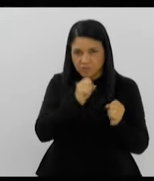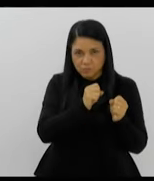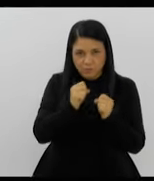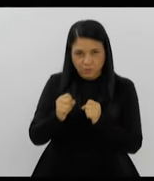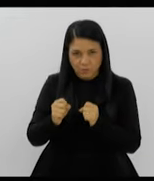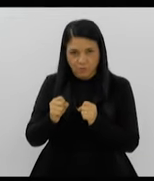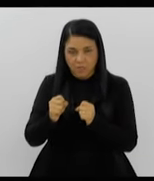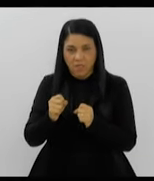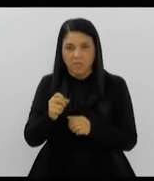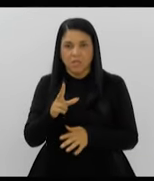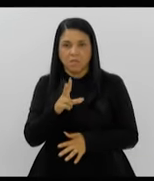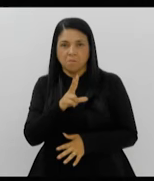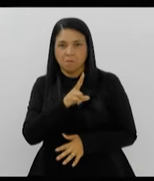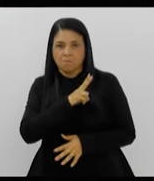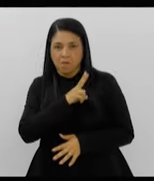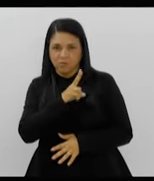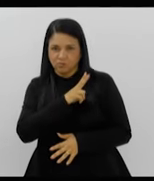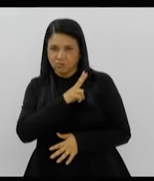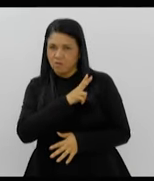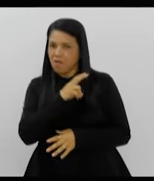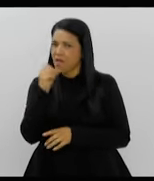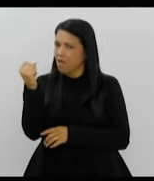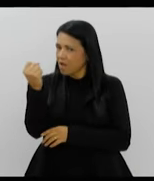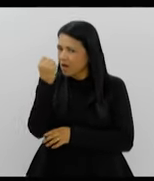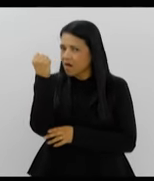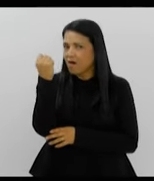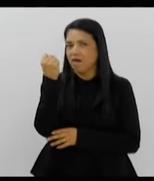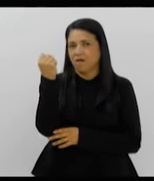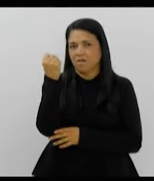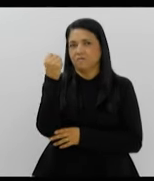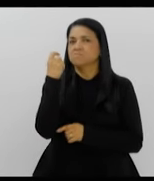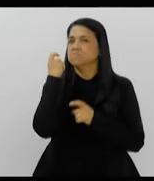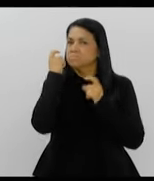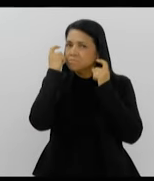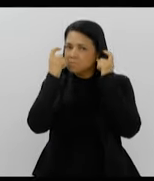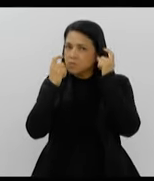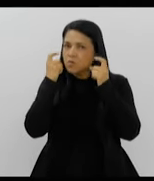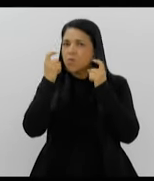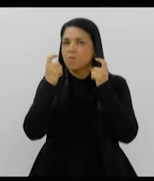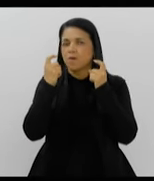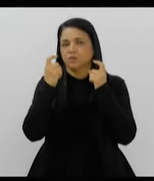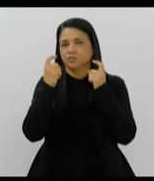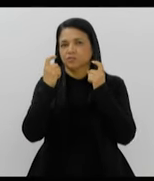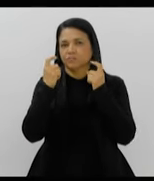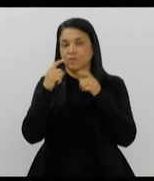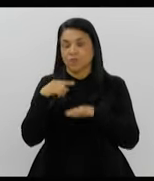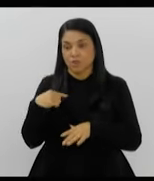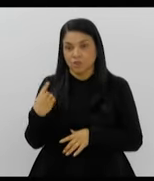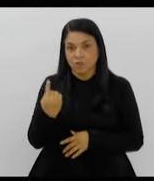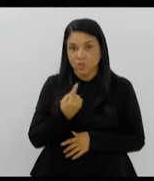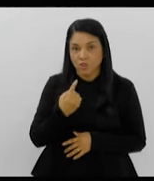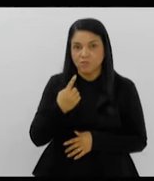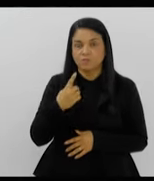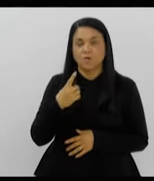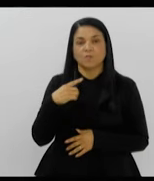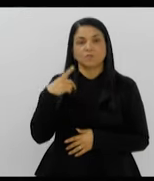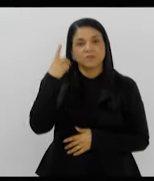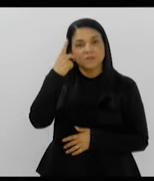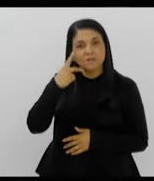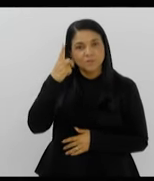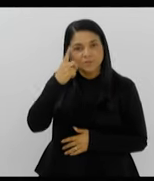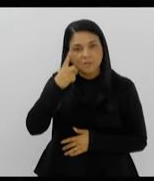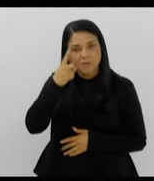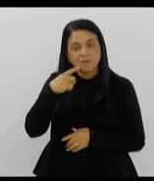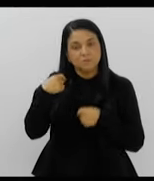cunho pessoal é muito grave, é muito preocupante, e nós, enquanto parlamentares, precisamos